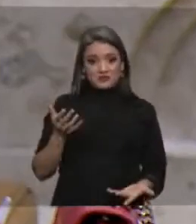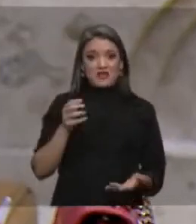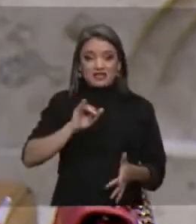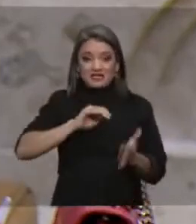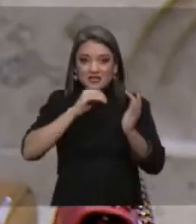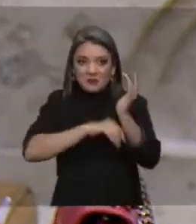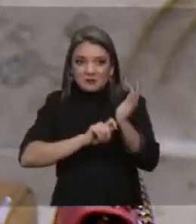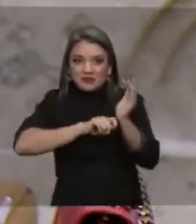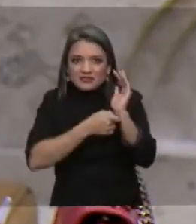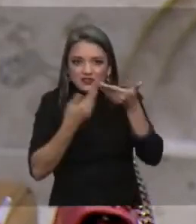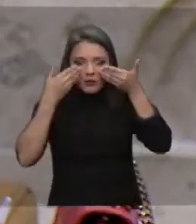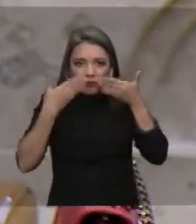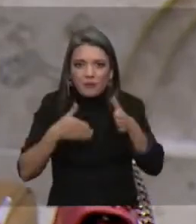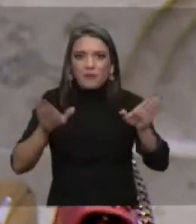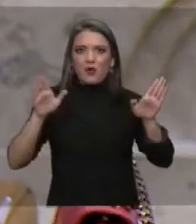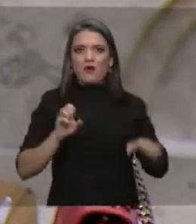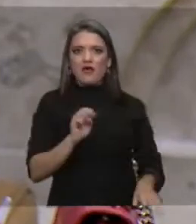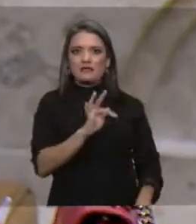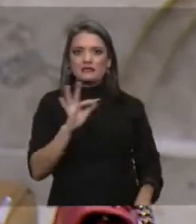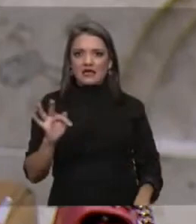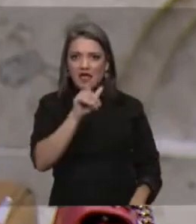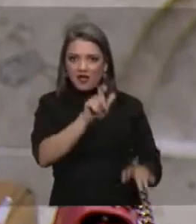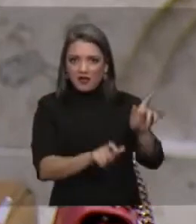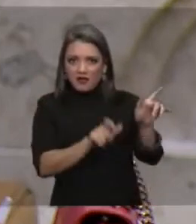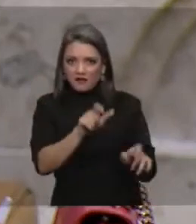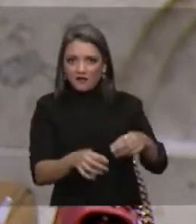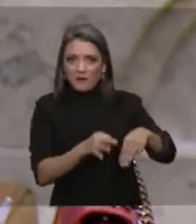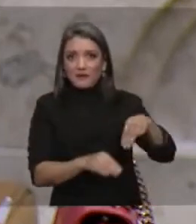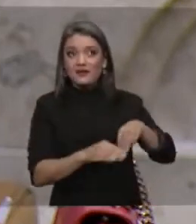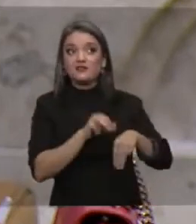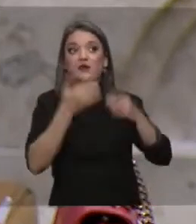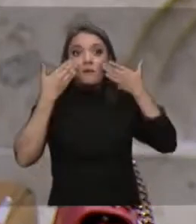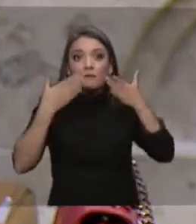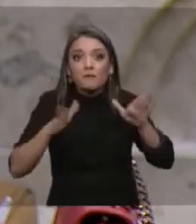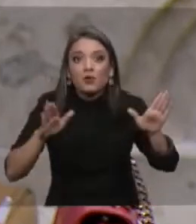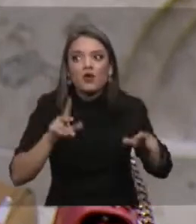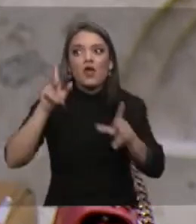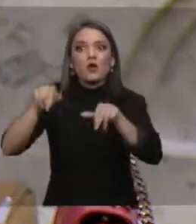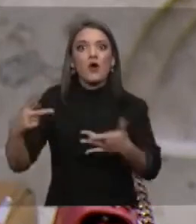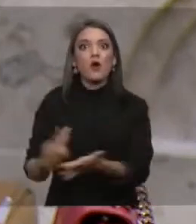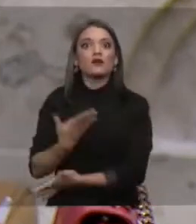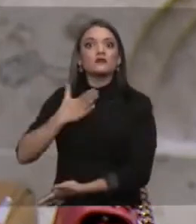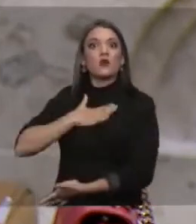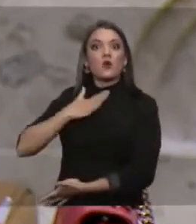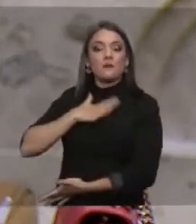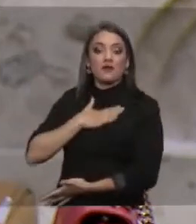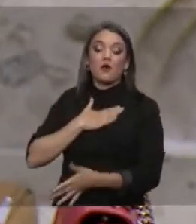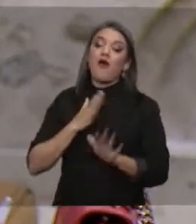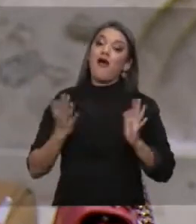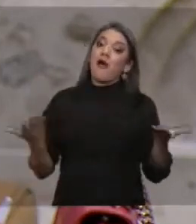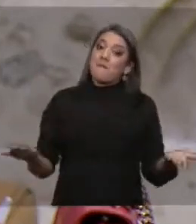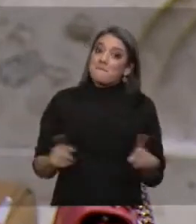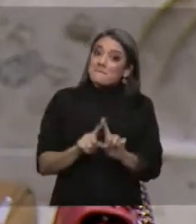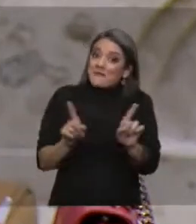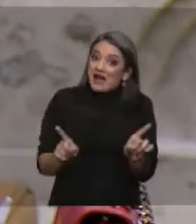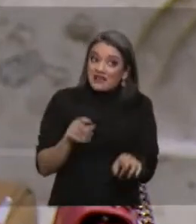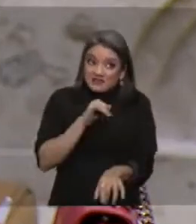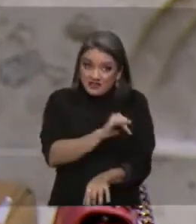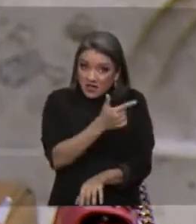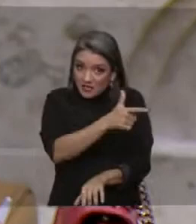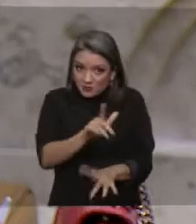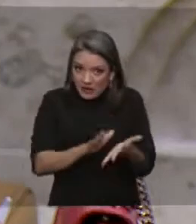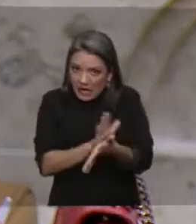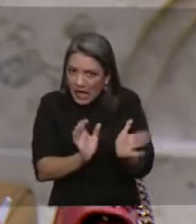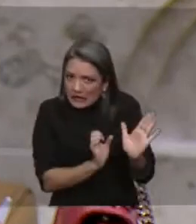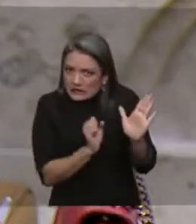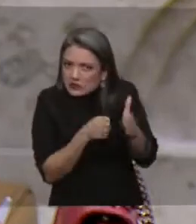de qualquer ministro do STF for quebrado, como eles quebraram o meu sigilo. Agora, se eles não têm o rabo